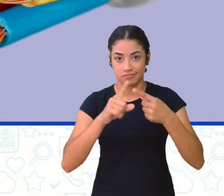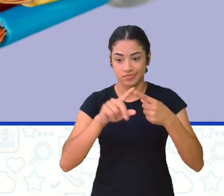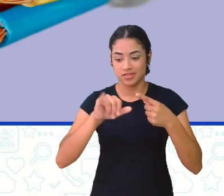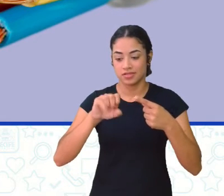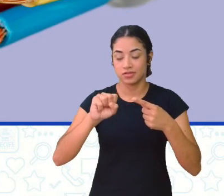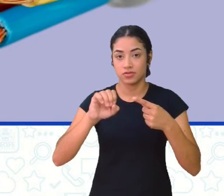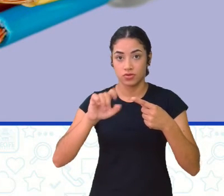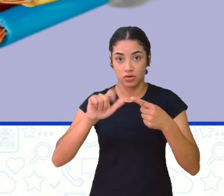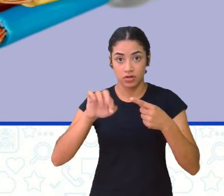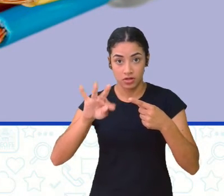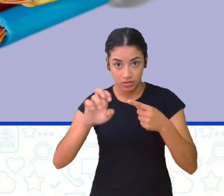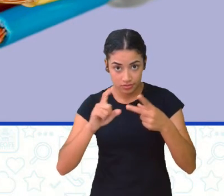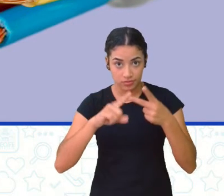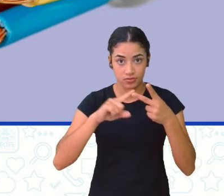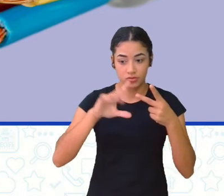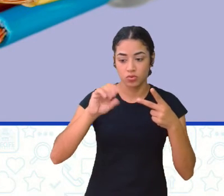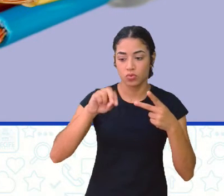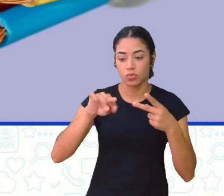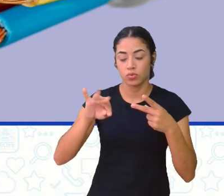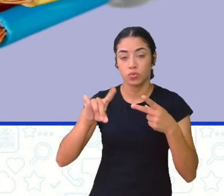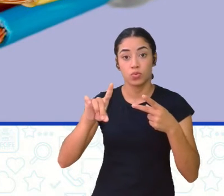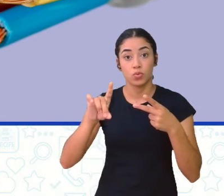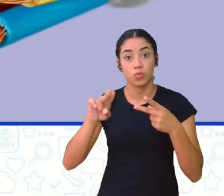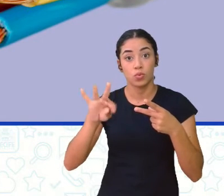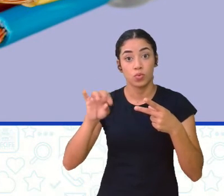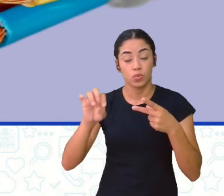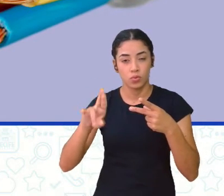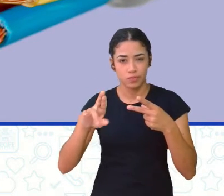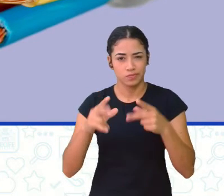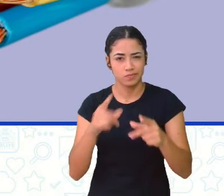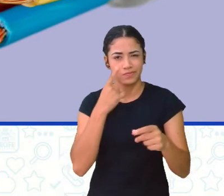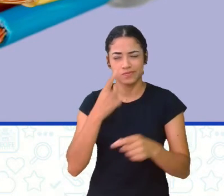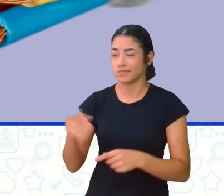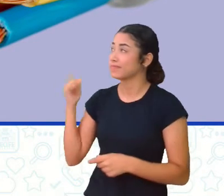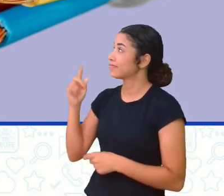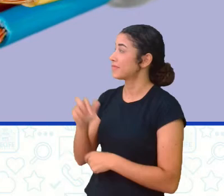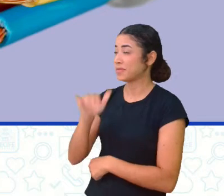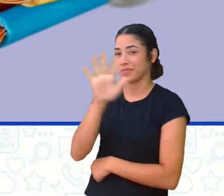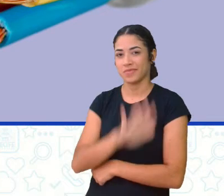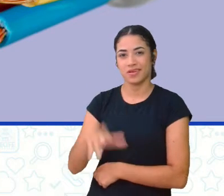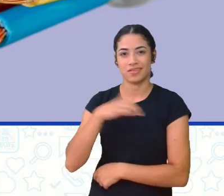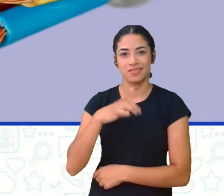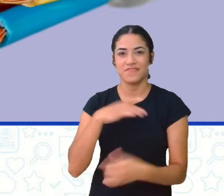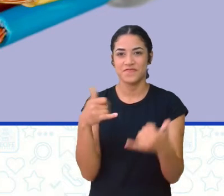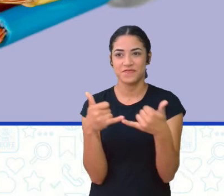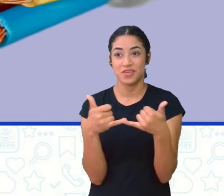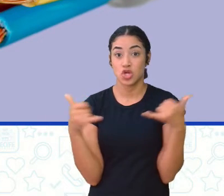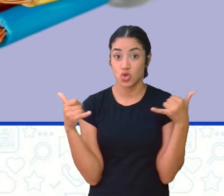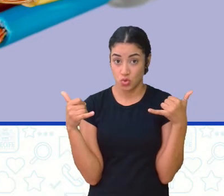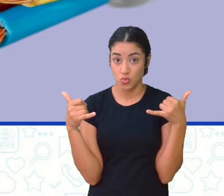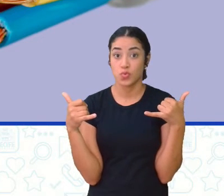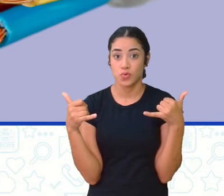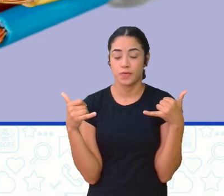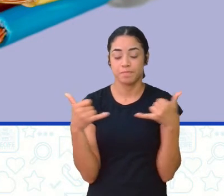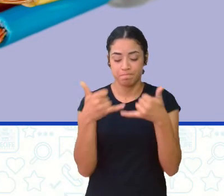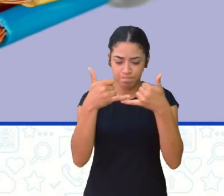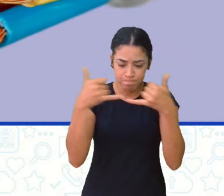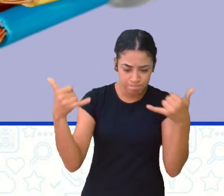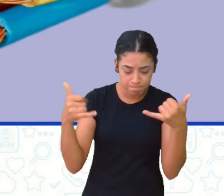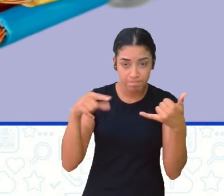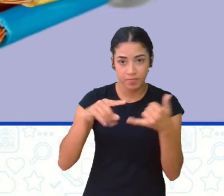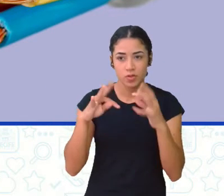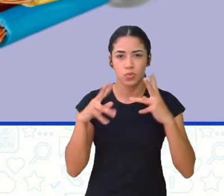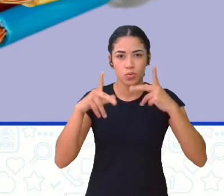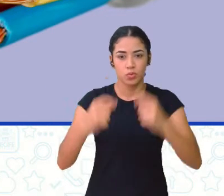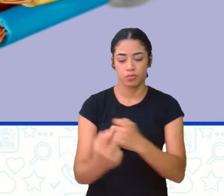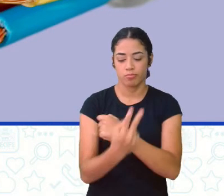condutores. Olha a questão aí do isolante. A gente está vendo nessa imagem a questão de fios. E esses fios, eles estão sendo, olha,